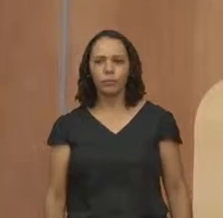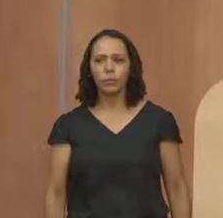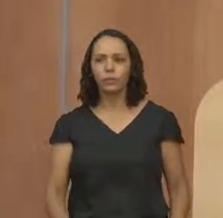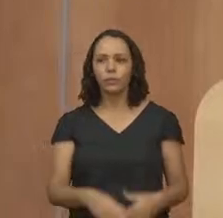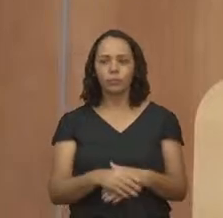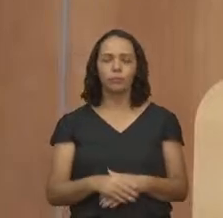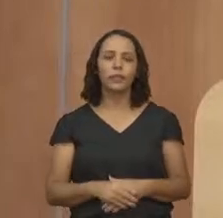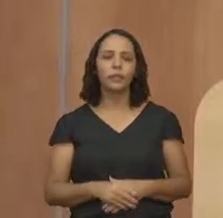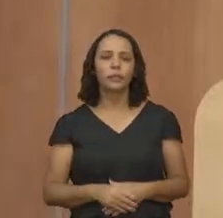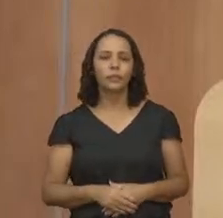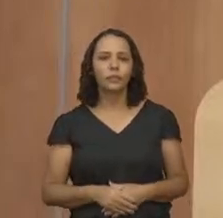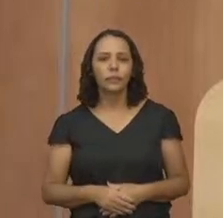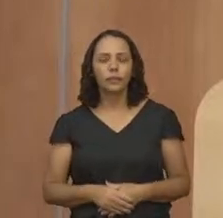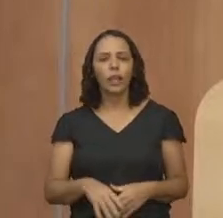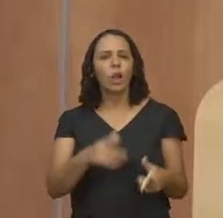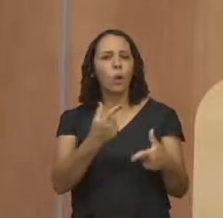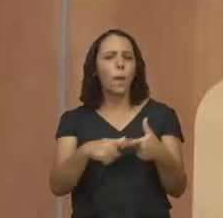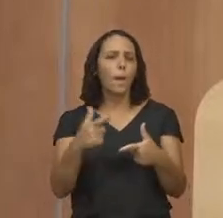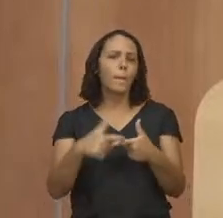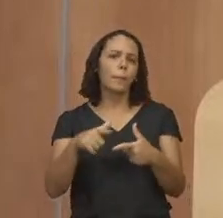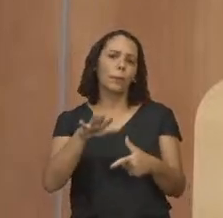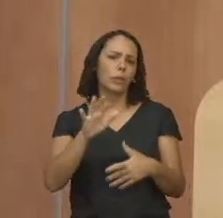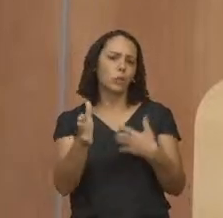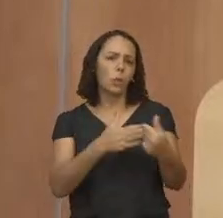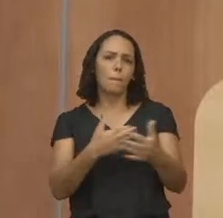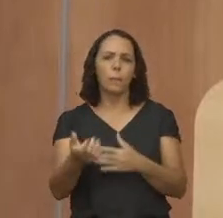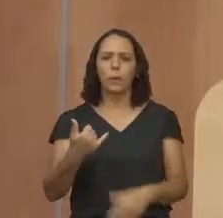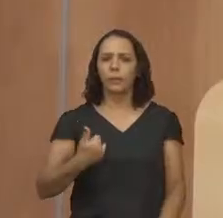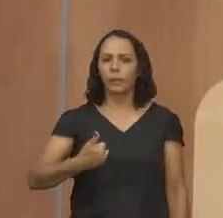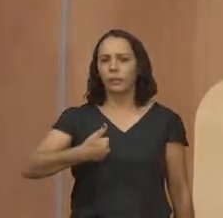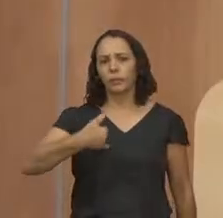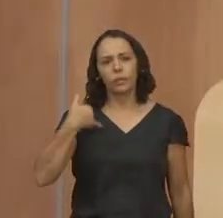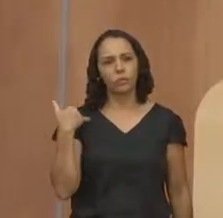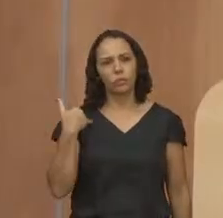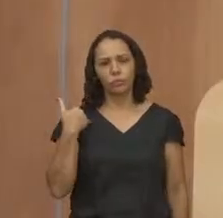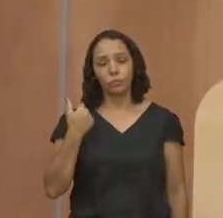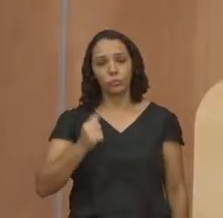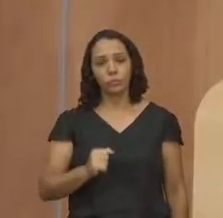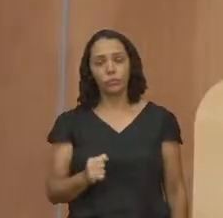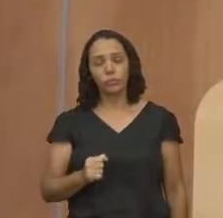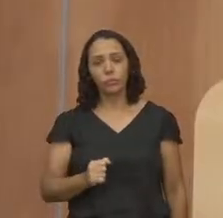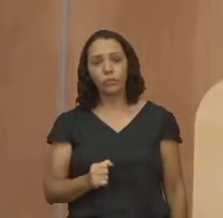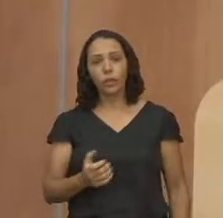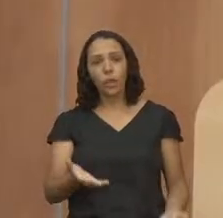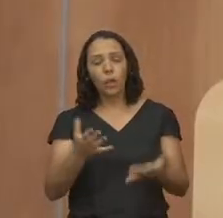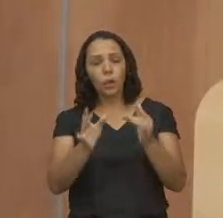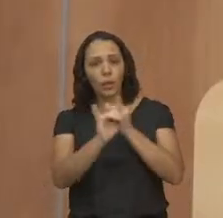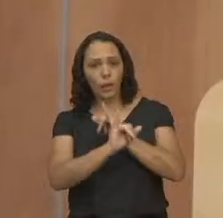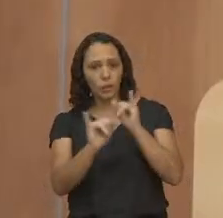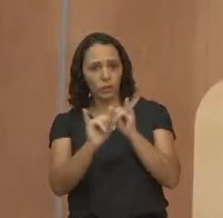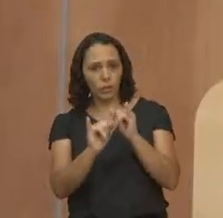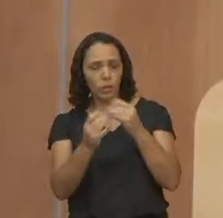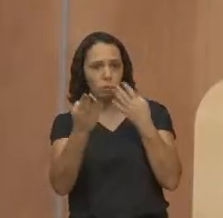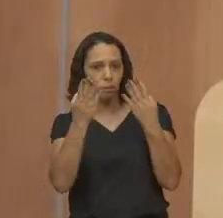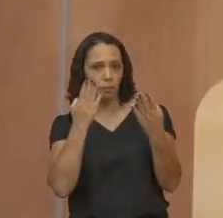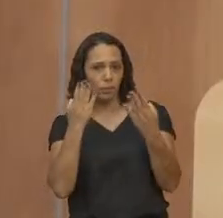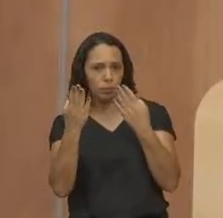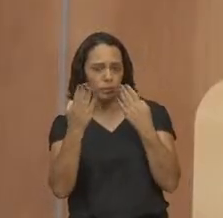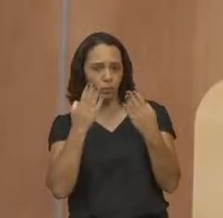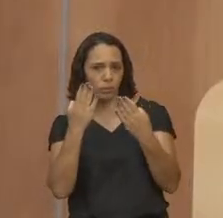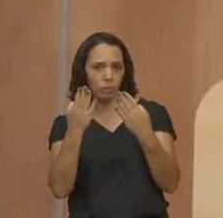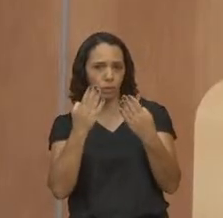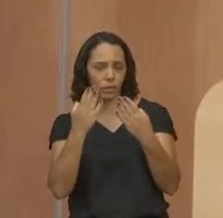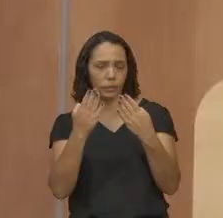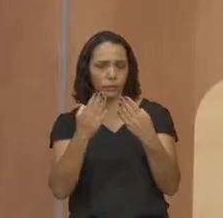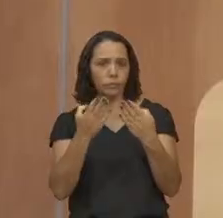Então, esse que é o problema da vida do ser humano. Eu quero dizer aqui, a psicóloga, que